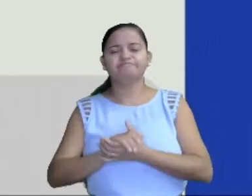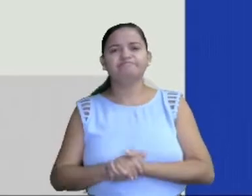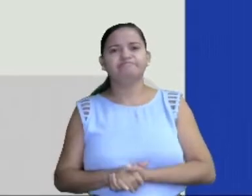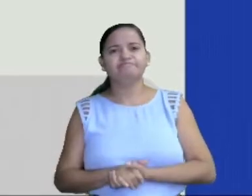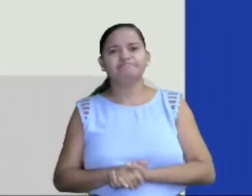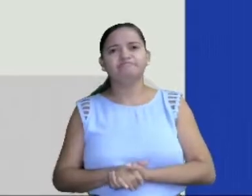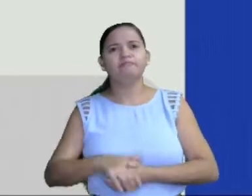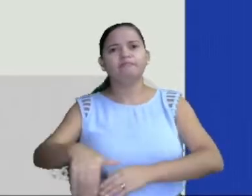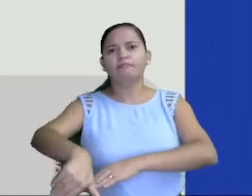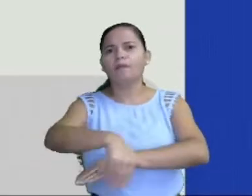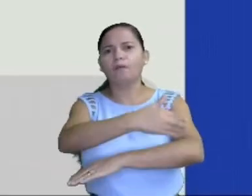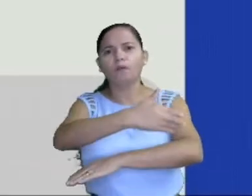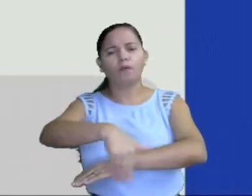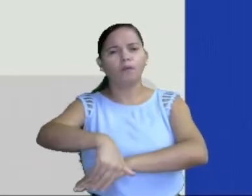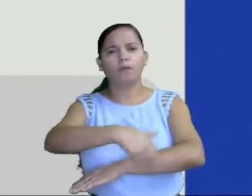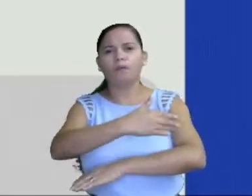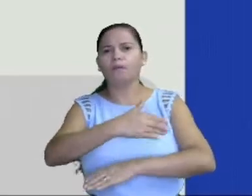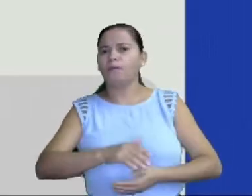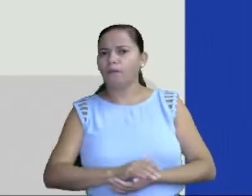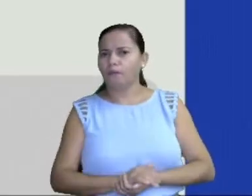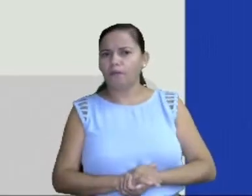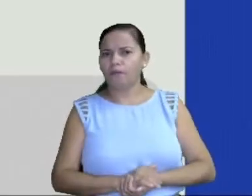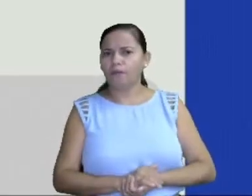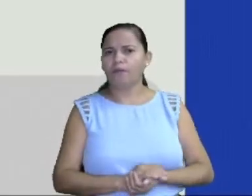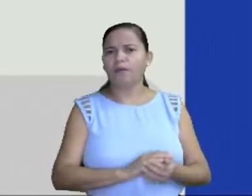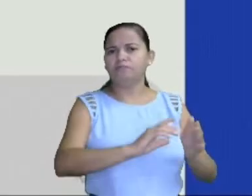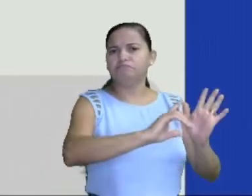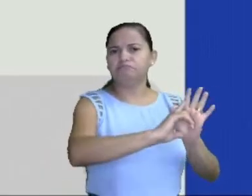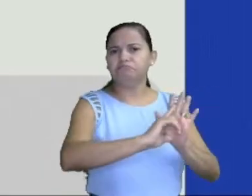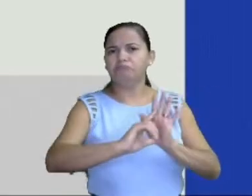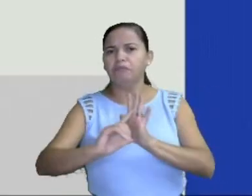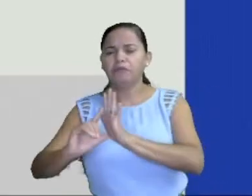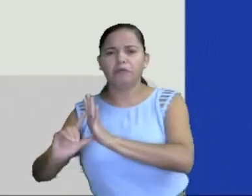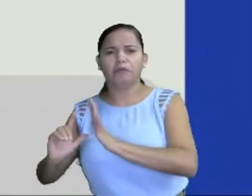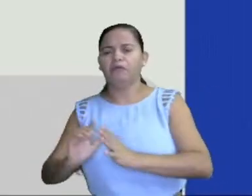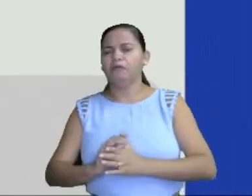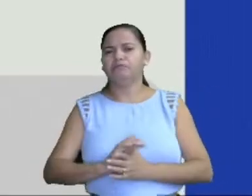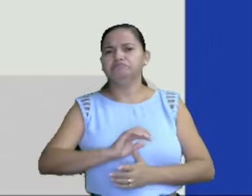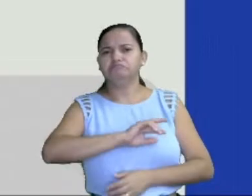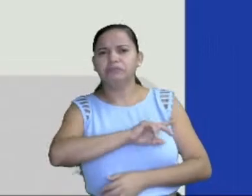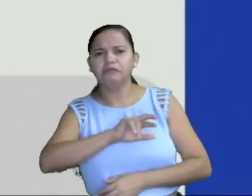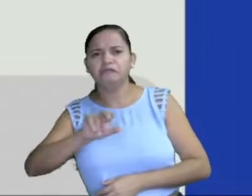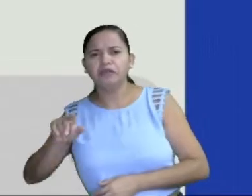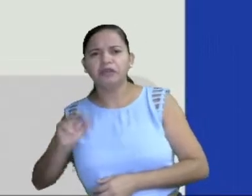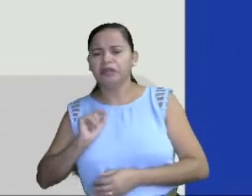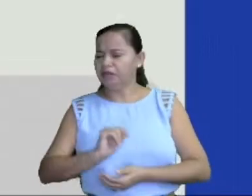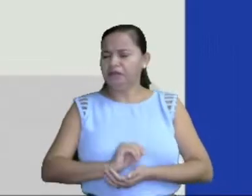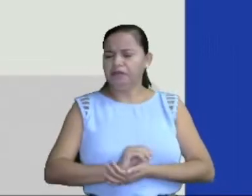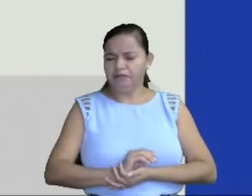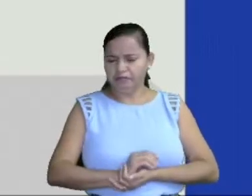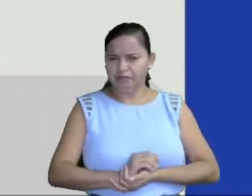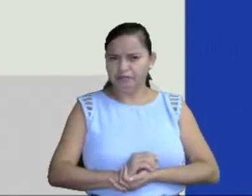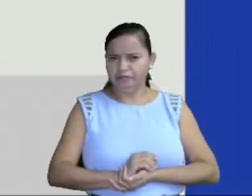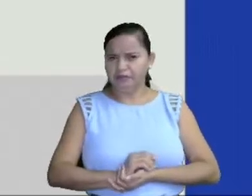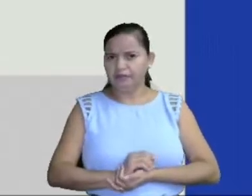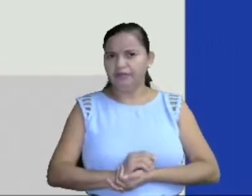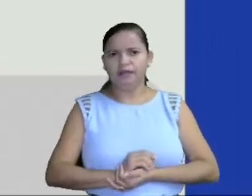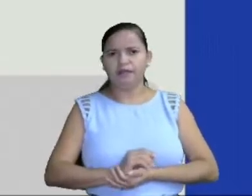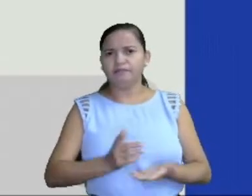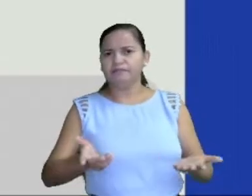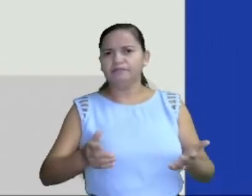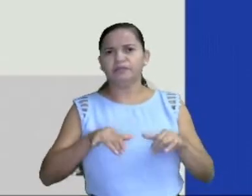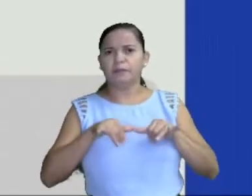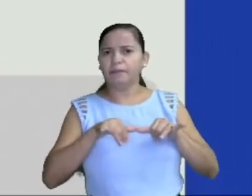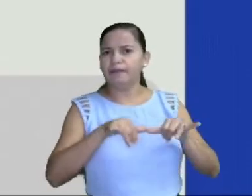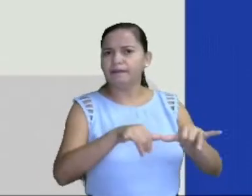alguns estabelecimentos, ó. Cátia, Doces e Salgados, o próprio hospital também. Tem alguns todo dia,